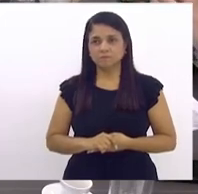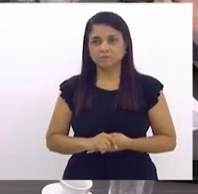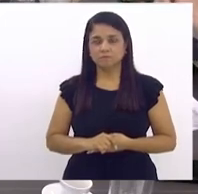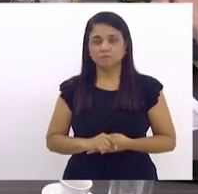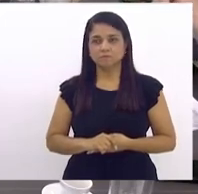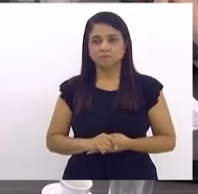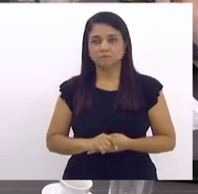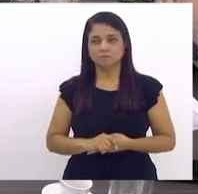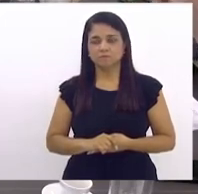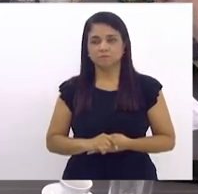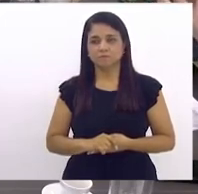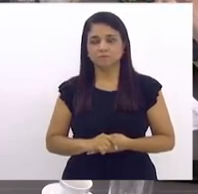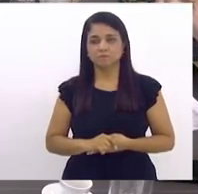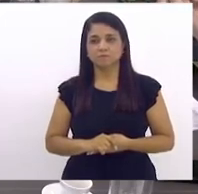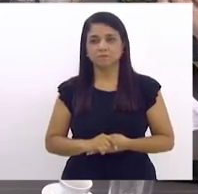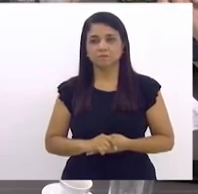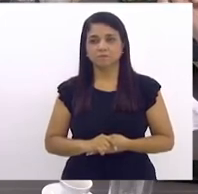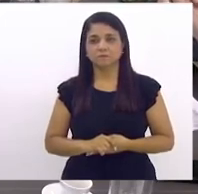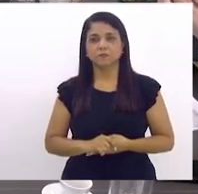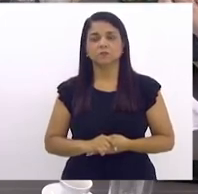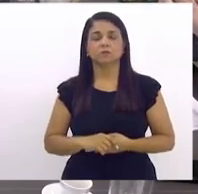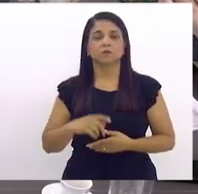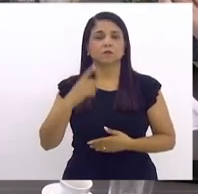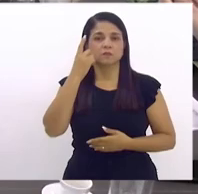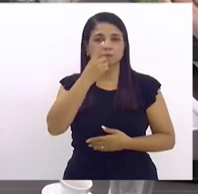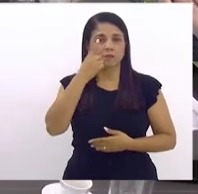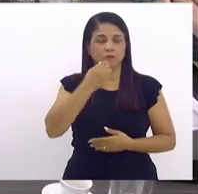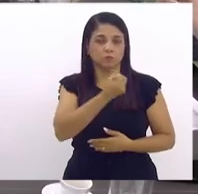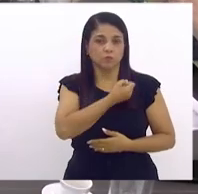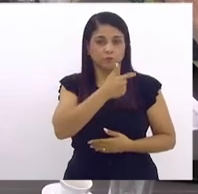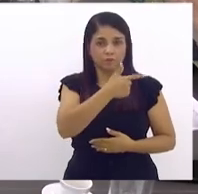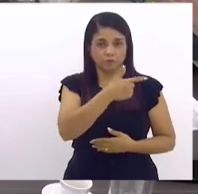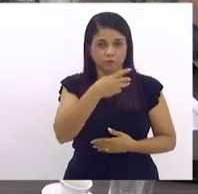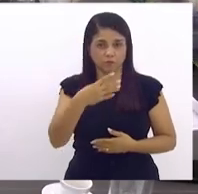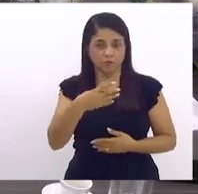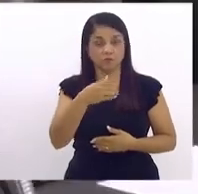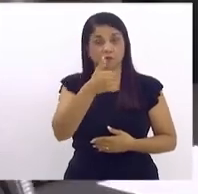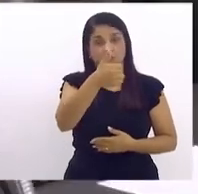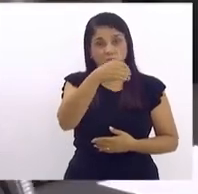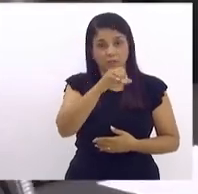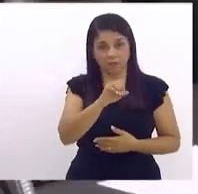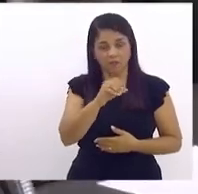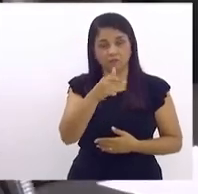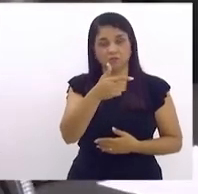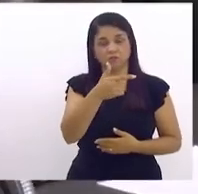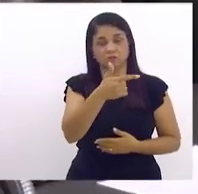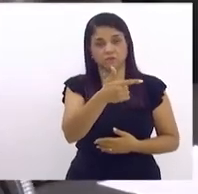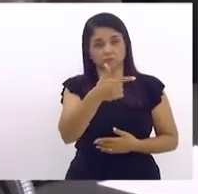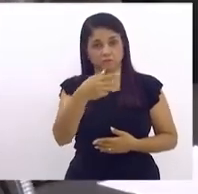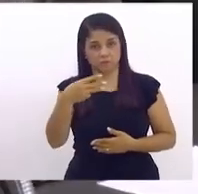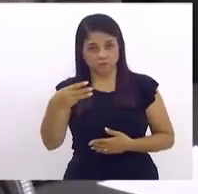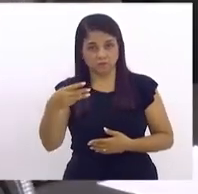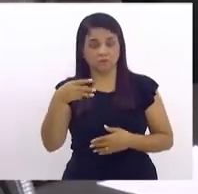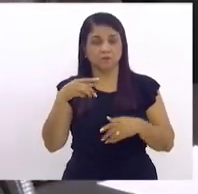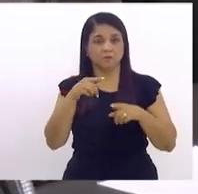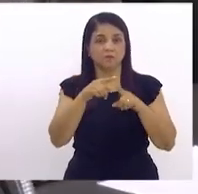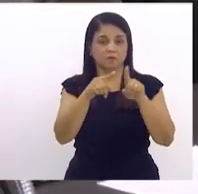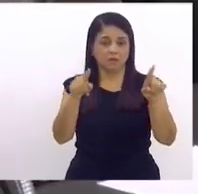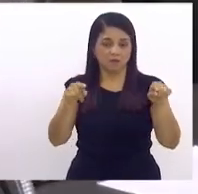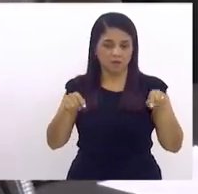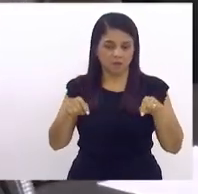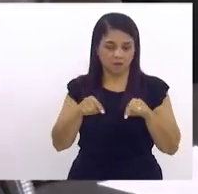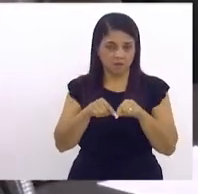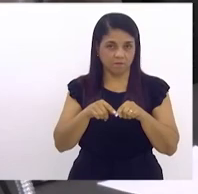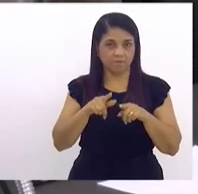Então, deputado, o item 24, PL 1091 de 23, com vistas ao gabinete do deputado Luiz